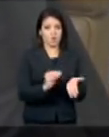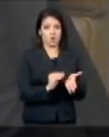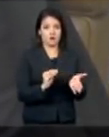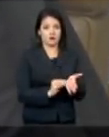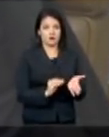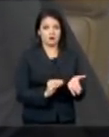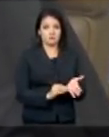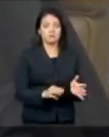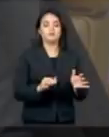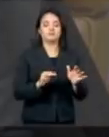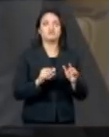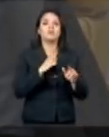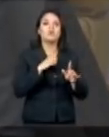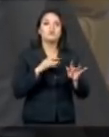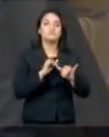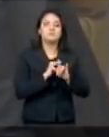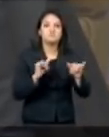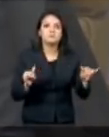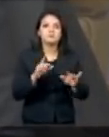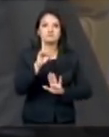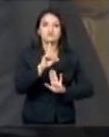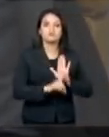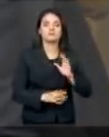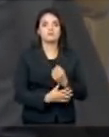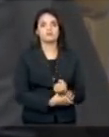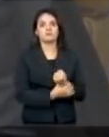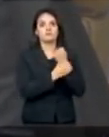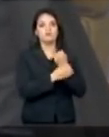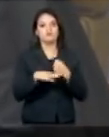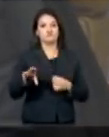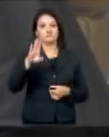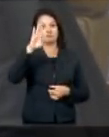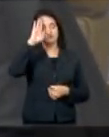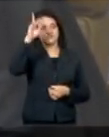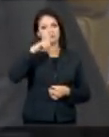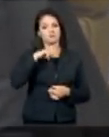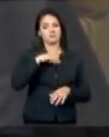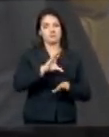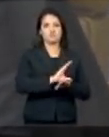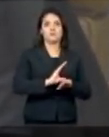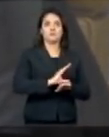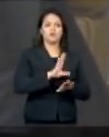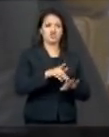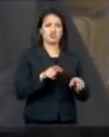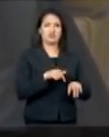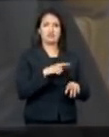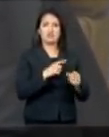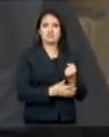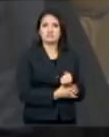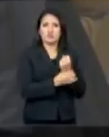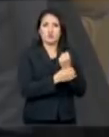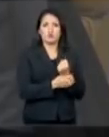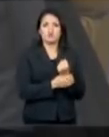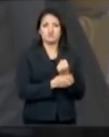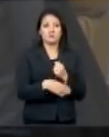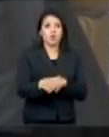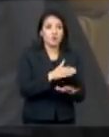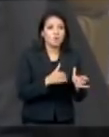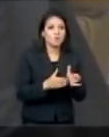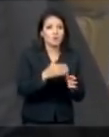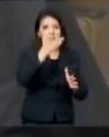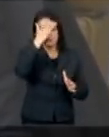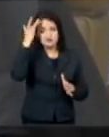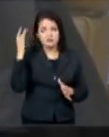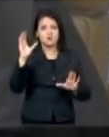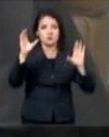fundamentais que a constituição da república reconhece assegura aos cidadãos em geral civis